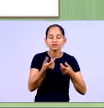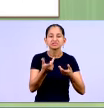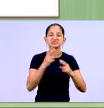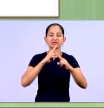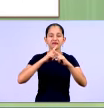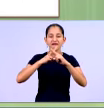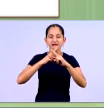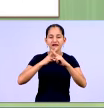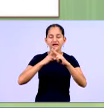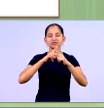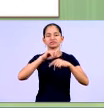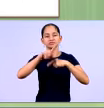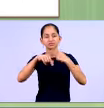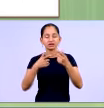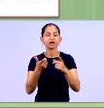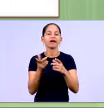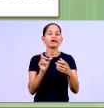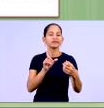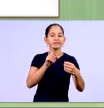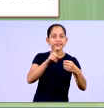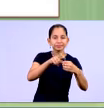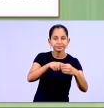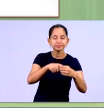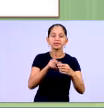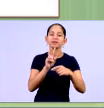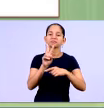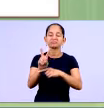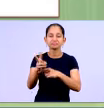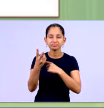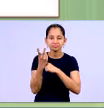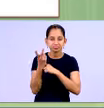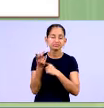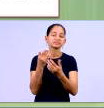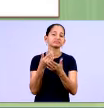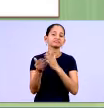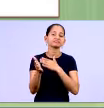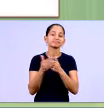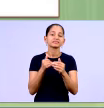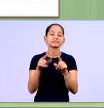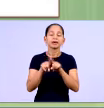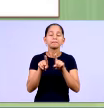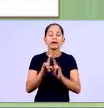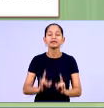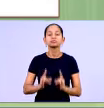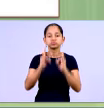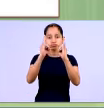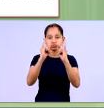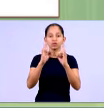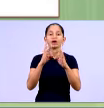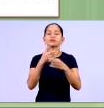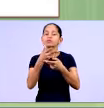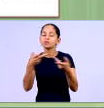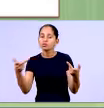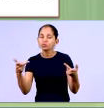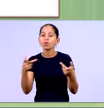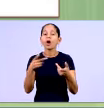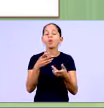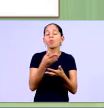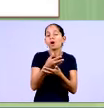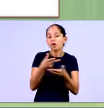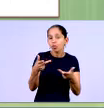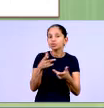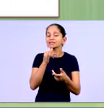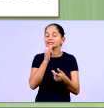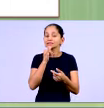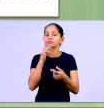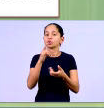de sociedade de crédito, financiamento, investimento ou de crédito imobiliário, corretora, distribuidora de títulos,